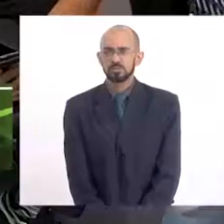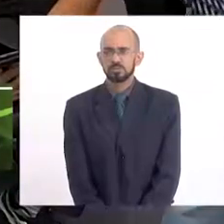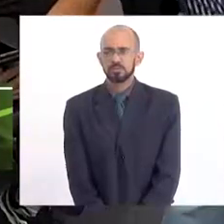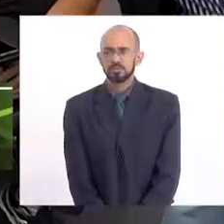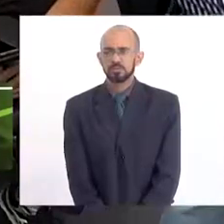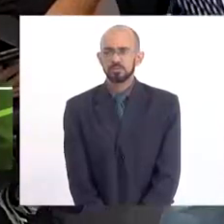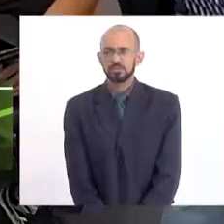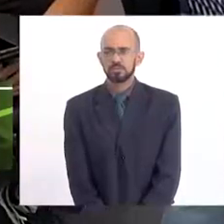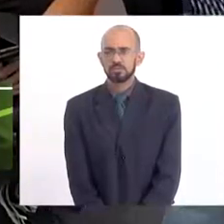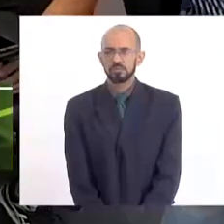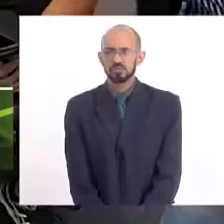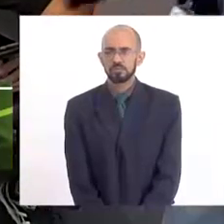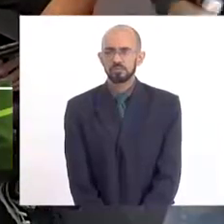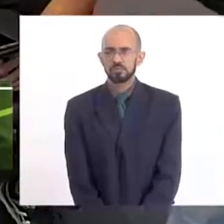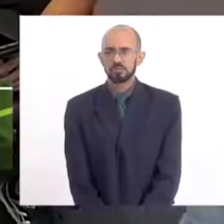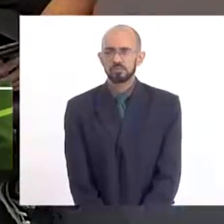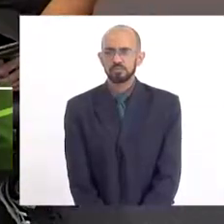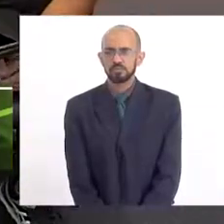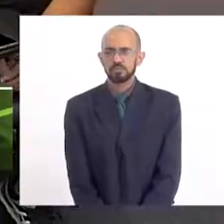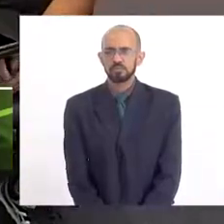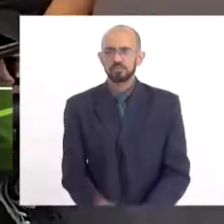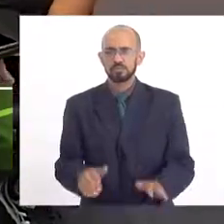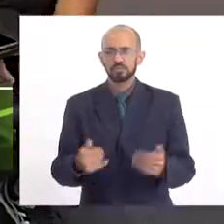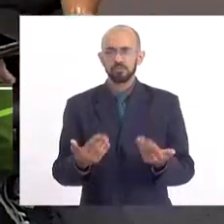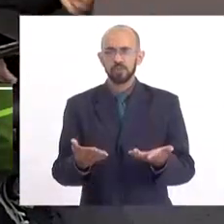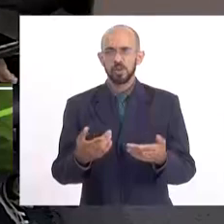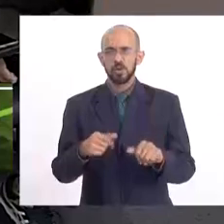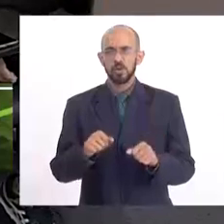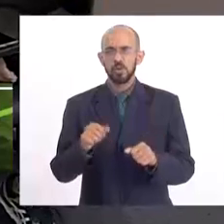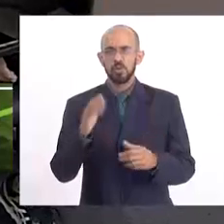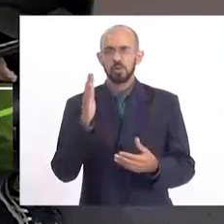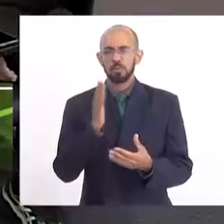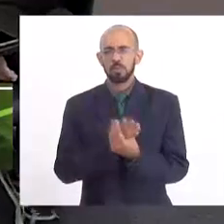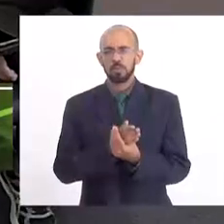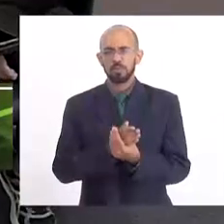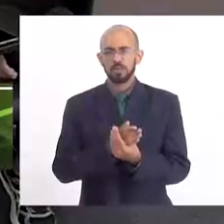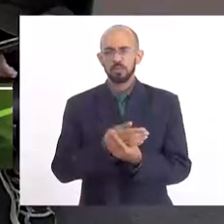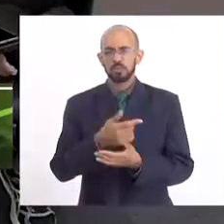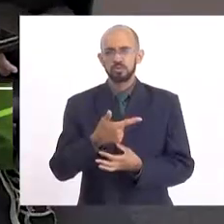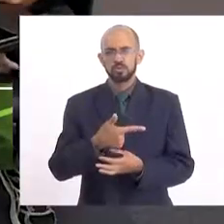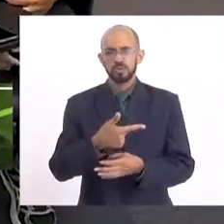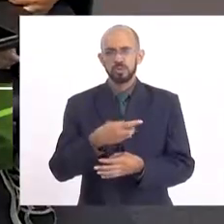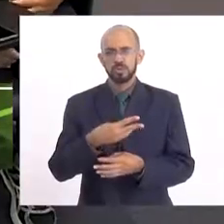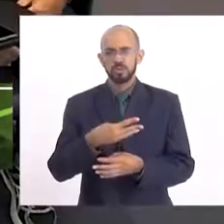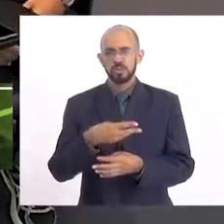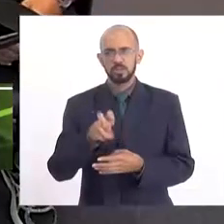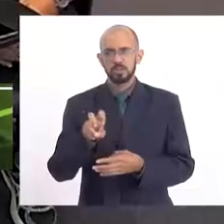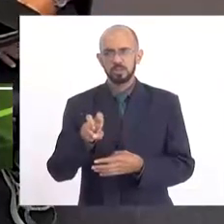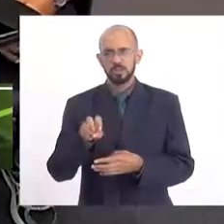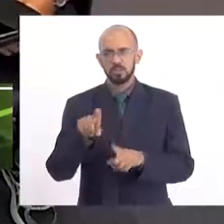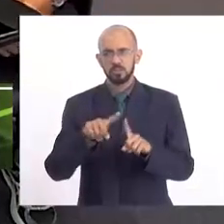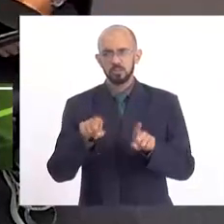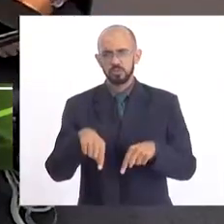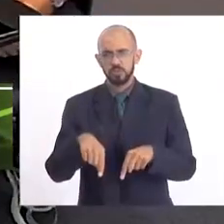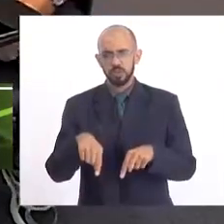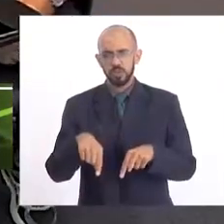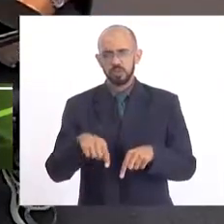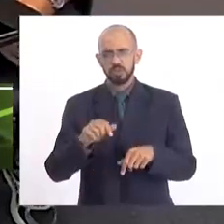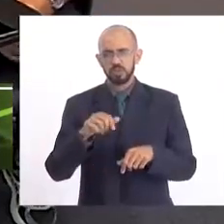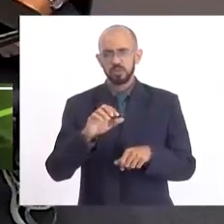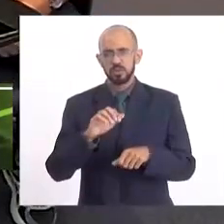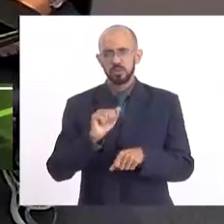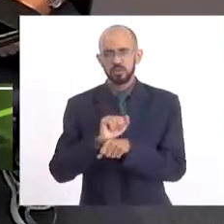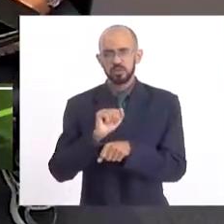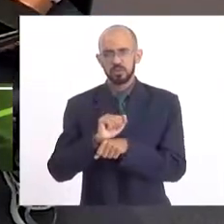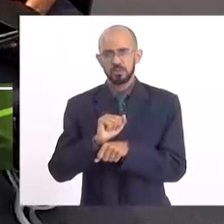processo de investimento. O processo dos 235 servidores que aguardam 19 e 20 gerou